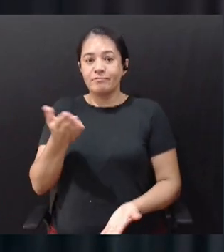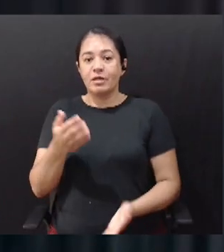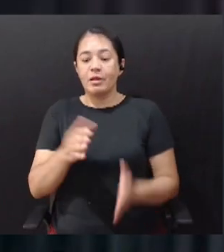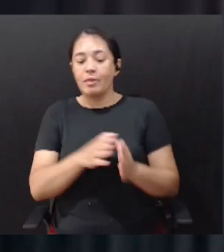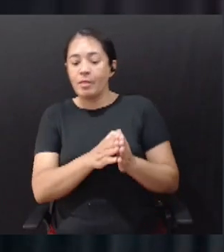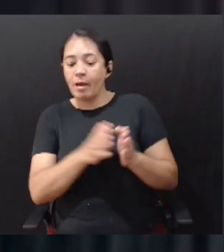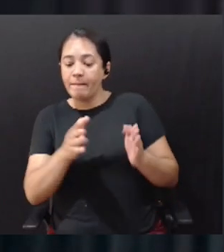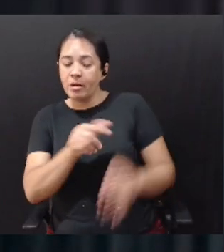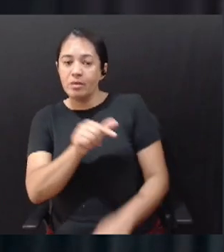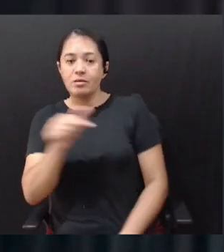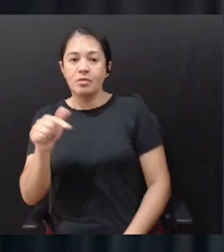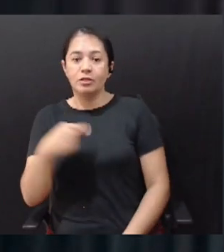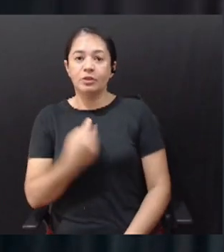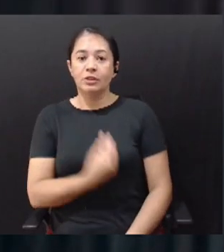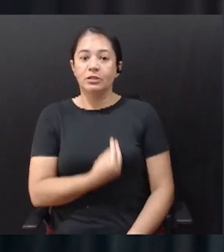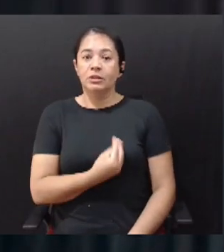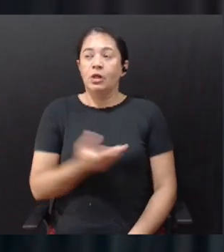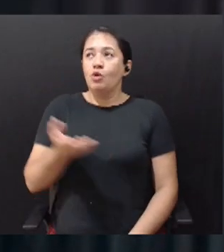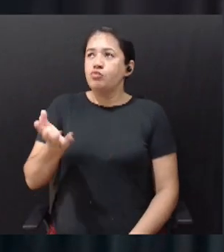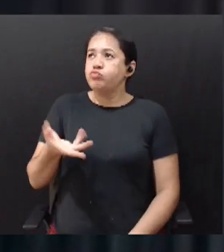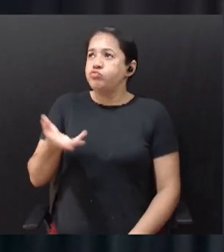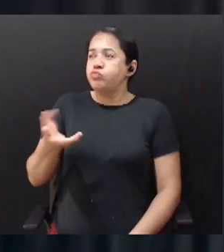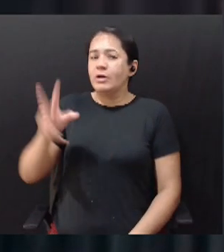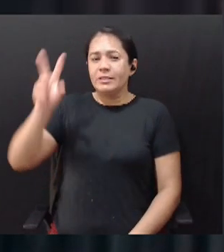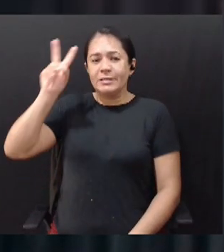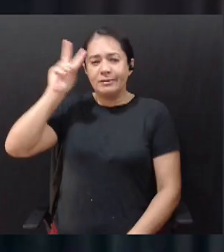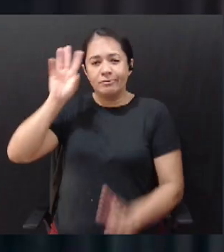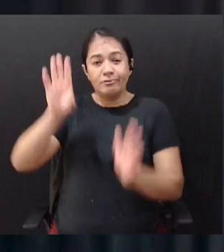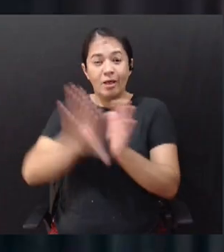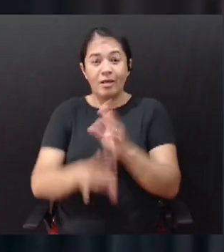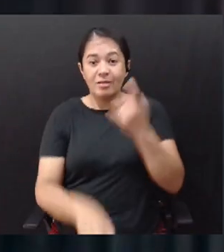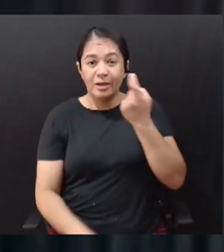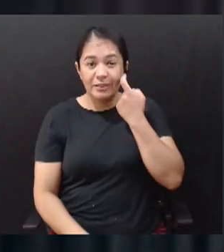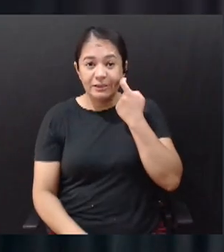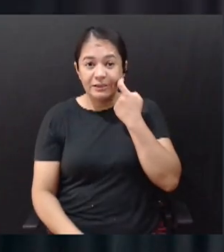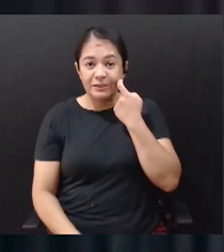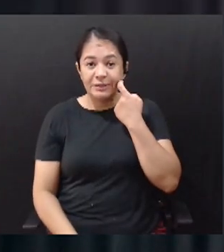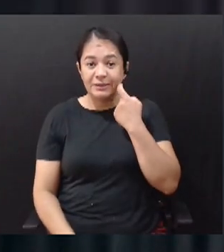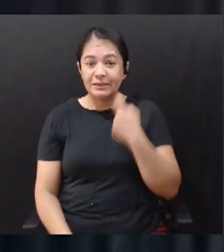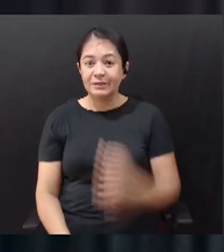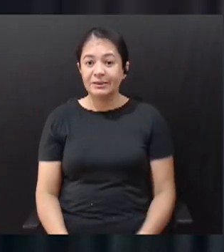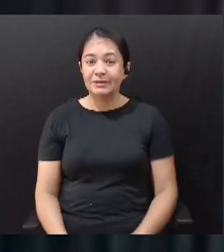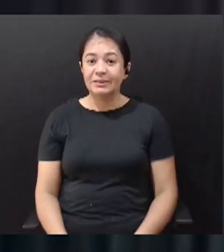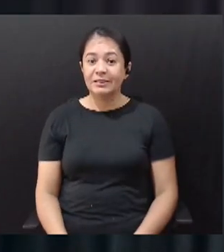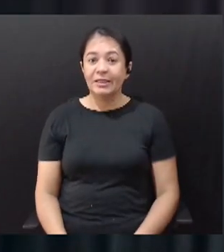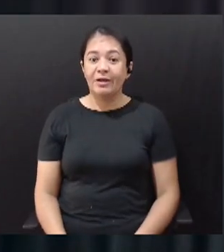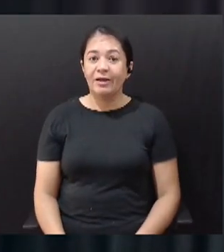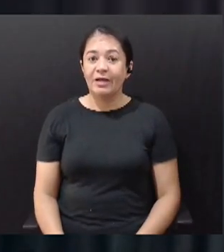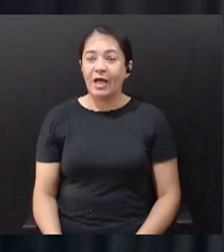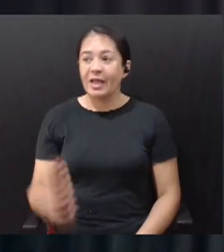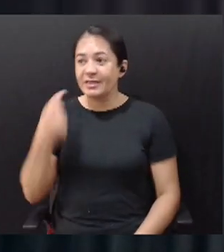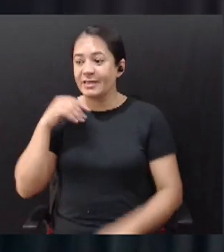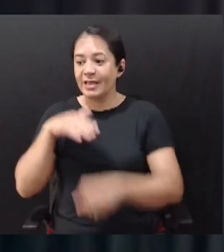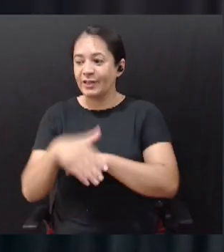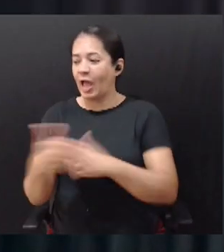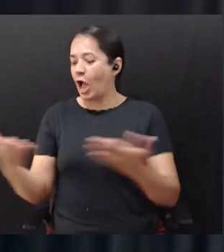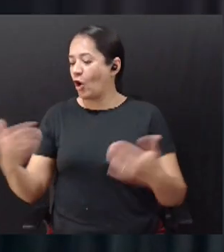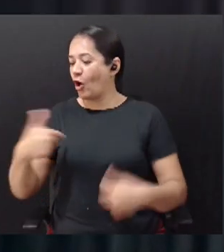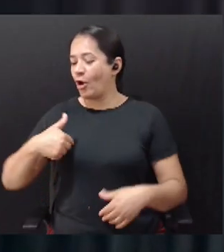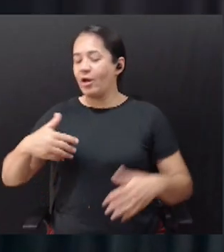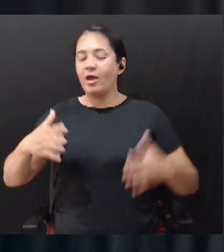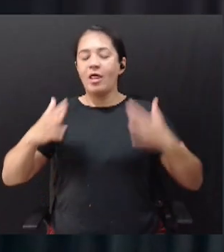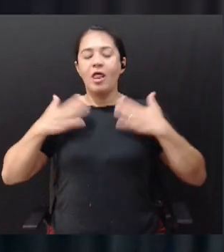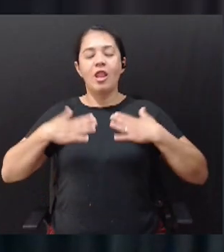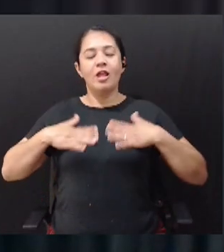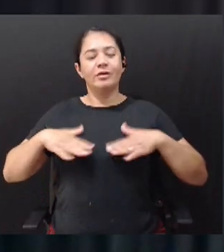tão intensamente a segunda a sexta-feira, chegou ali na sexta, no final do dia, nossa, agora eu tenho a minha pausa, agora eu vou